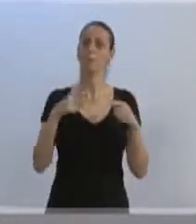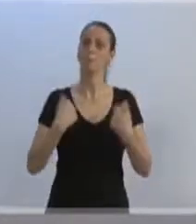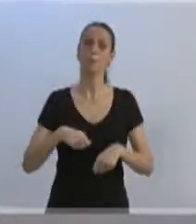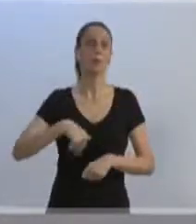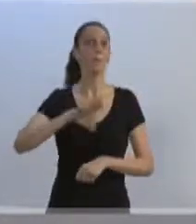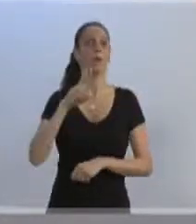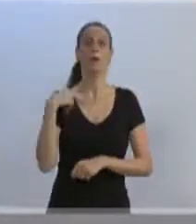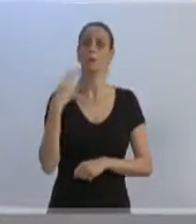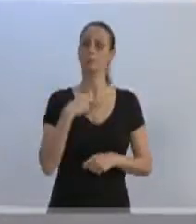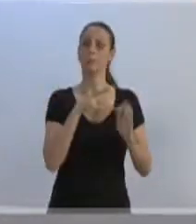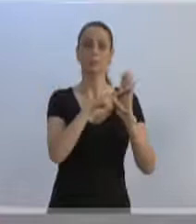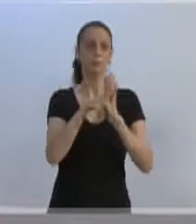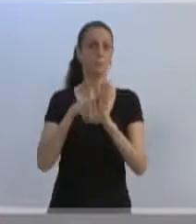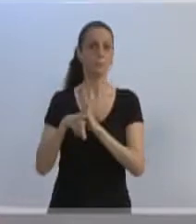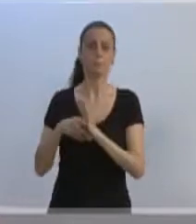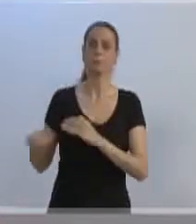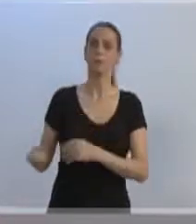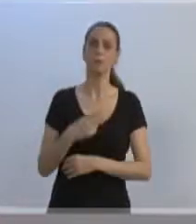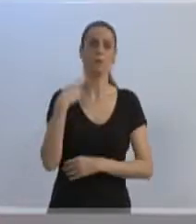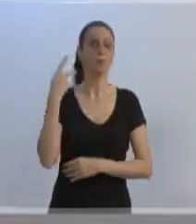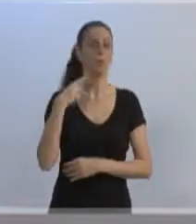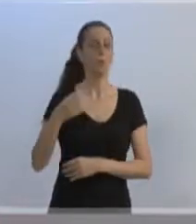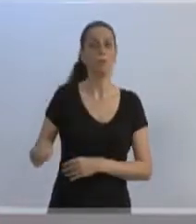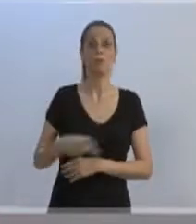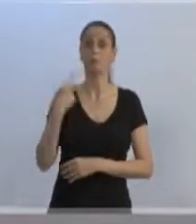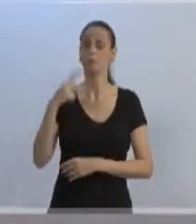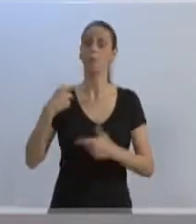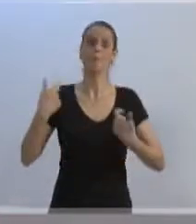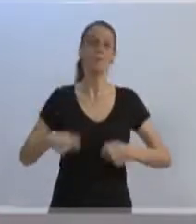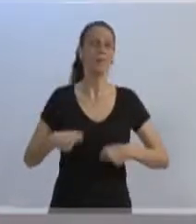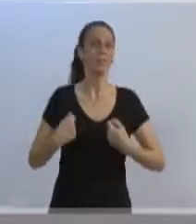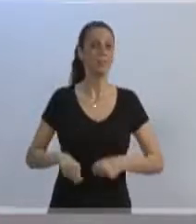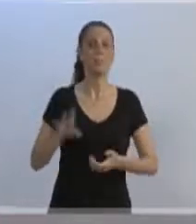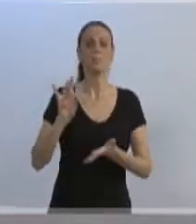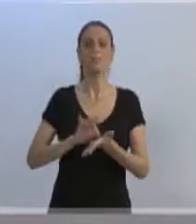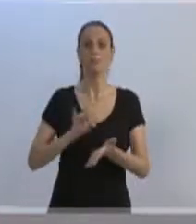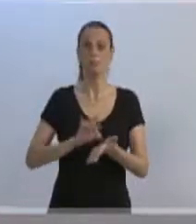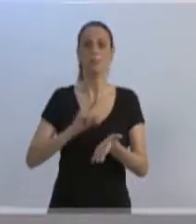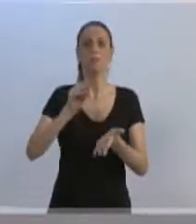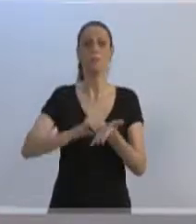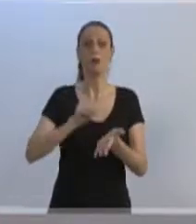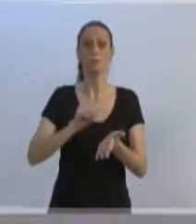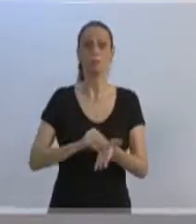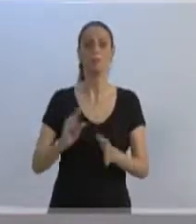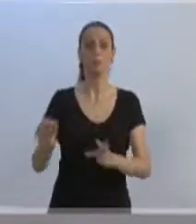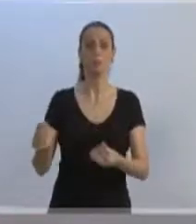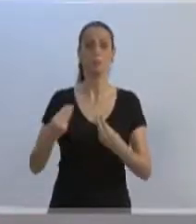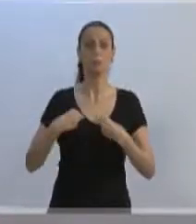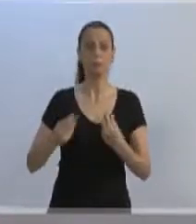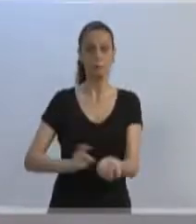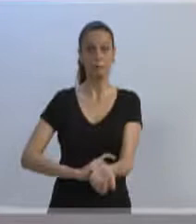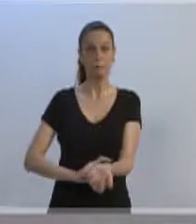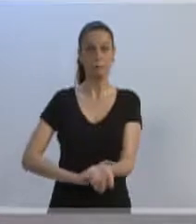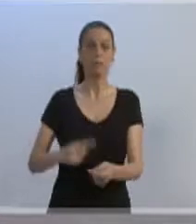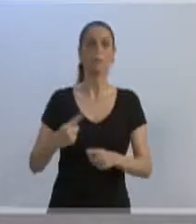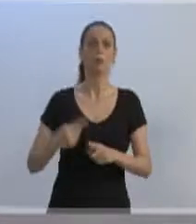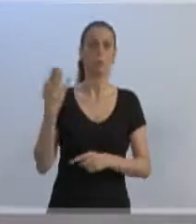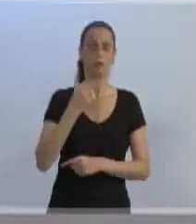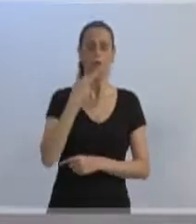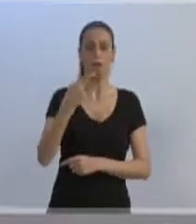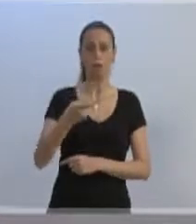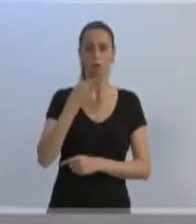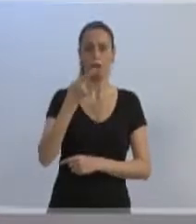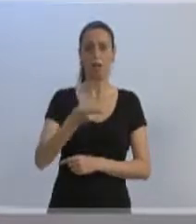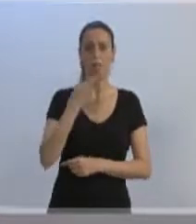mais vereadores principalmente os da nova política esses da nova política é tão dvd devendo muito então me irritando já porque falaram falaram falaram